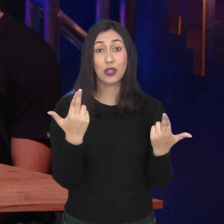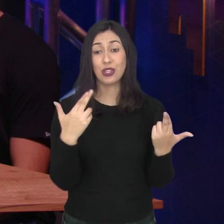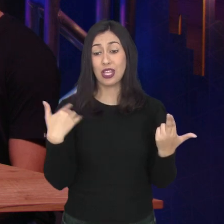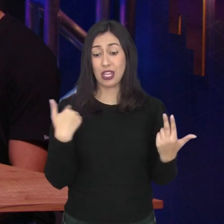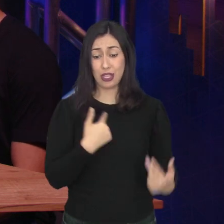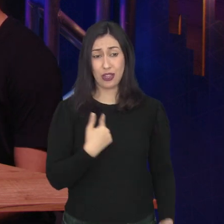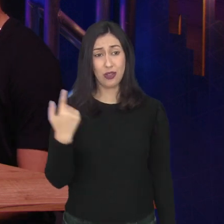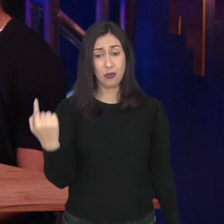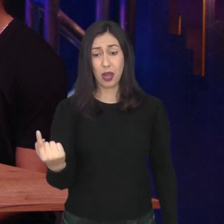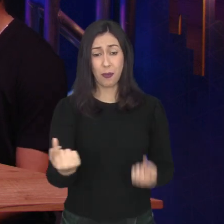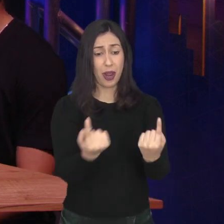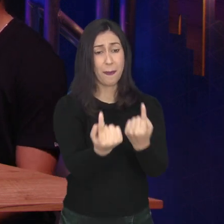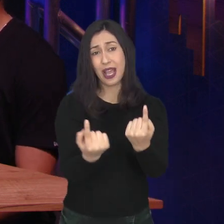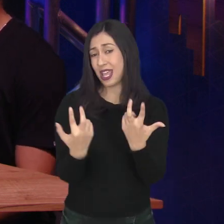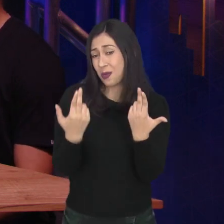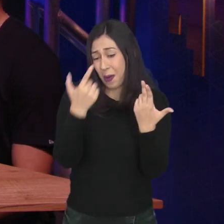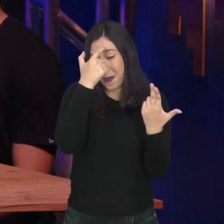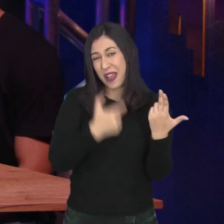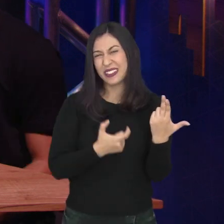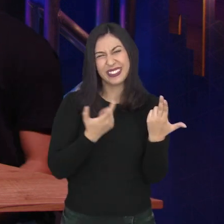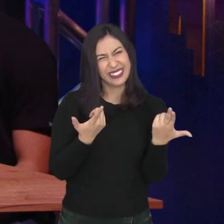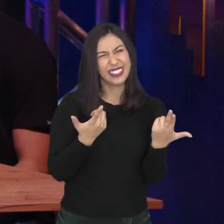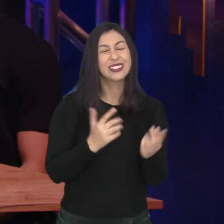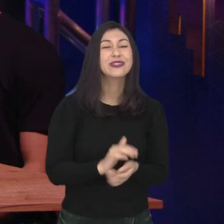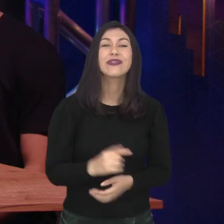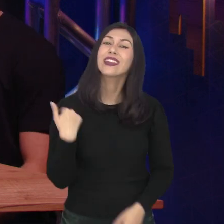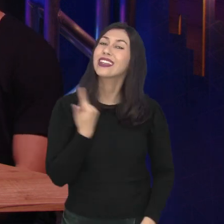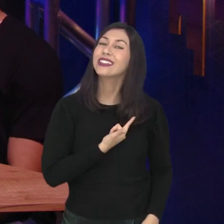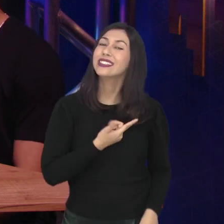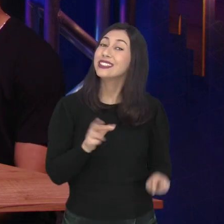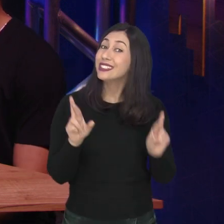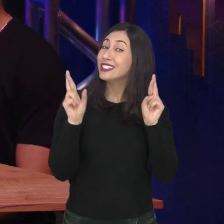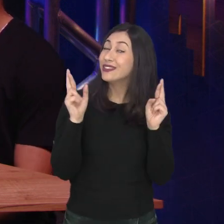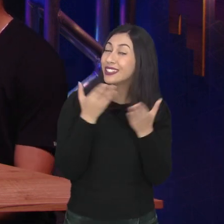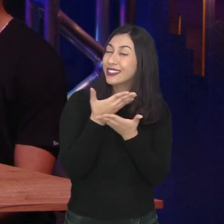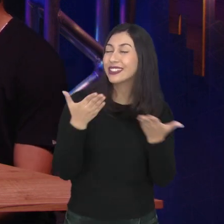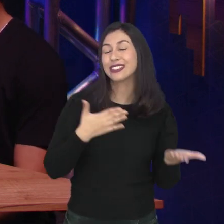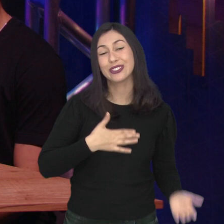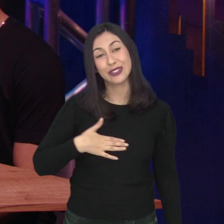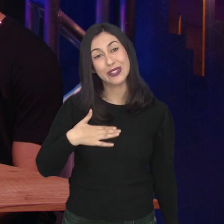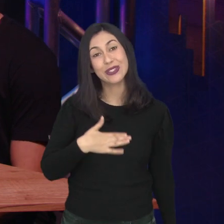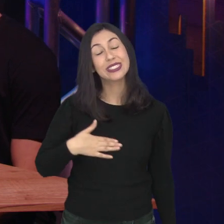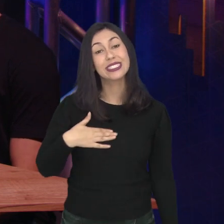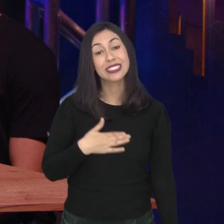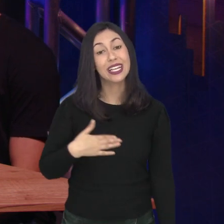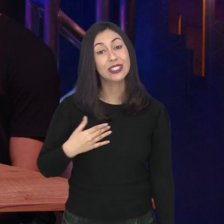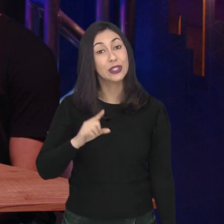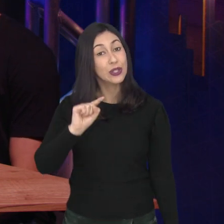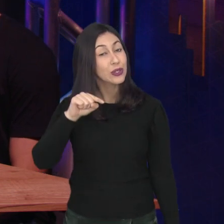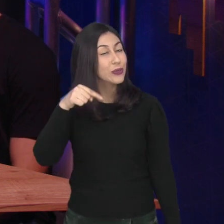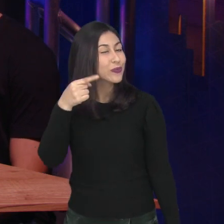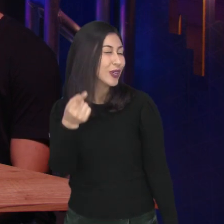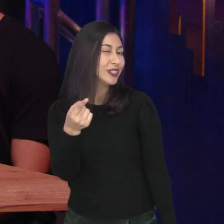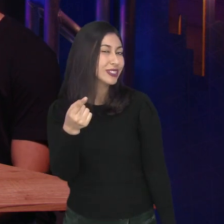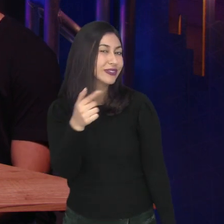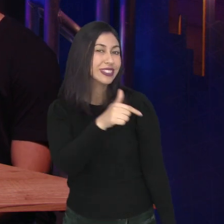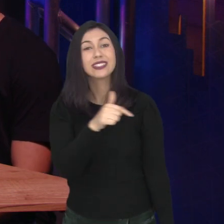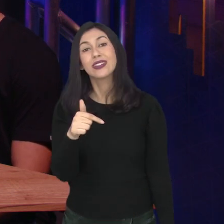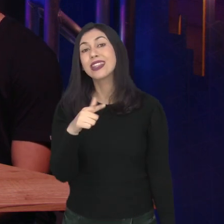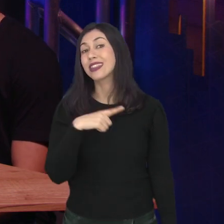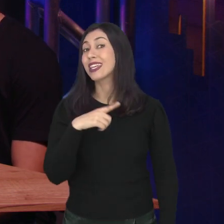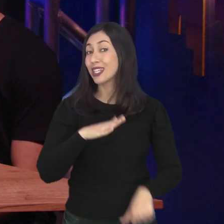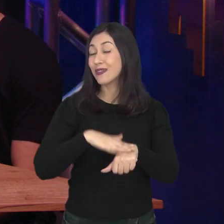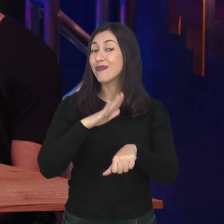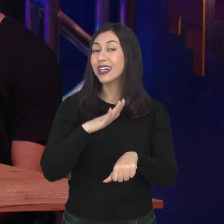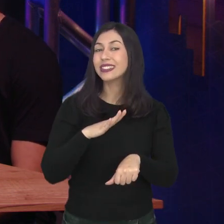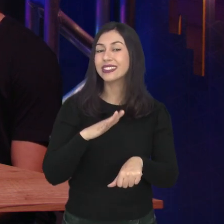Tamires e mal-humoradas. Mas enfim, gente, a gente espera que vocês tenham gostado do programa de hoje. E na próxima semana